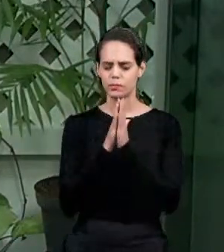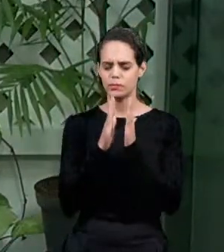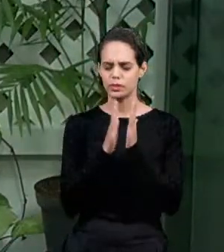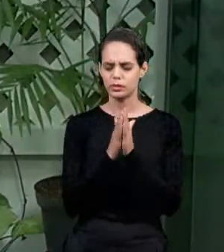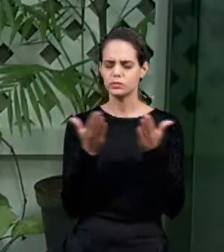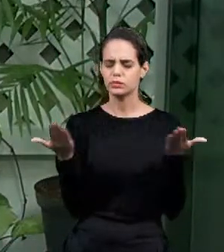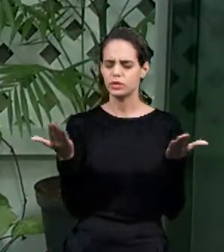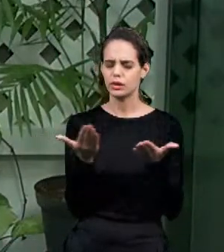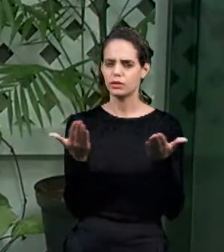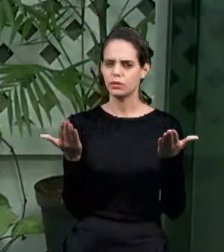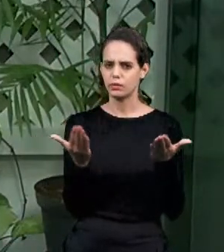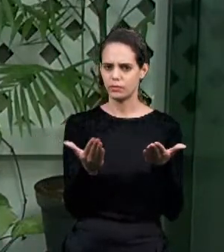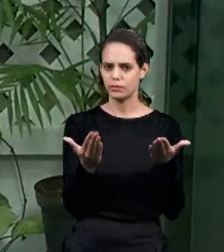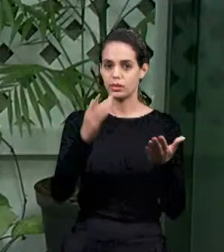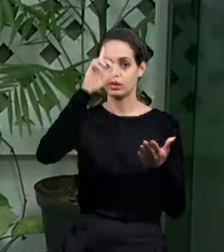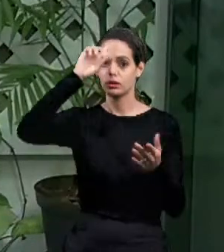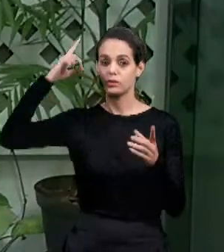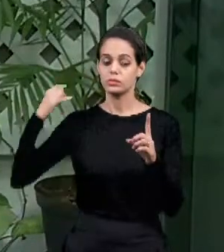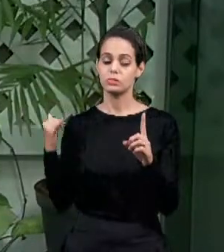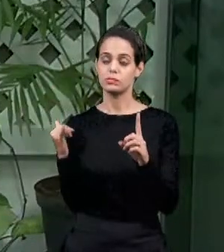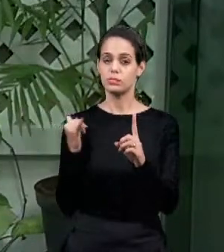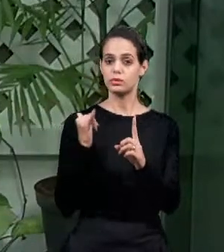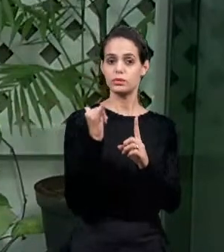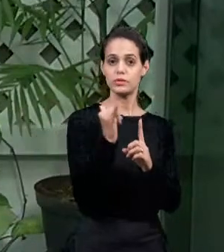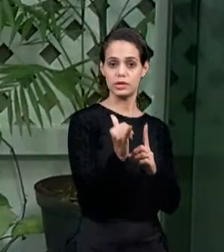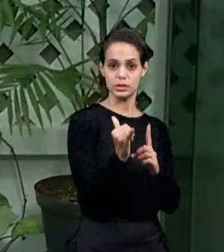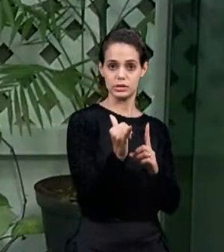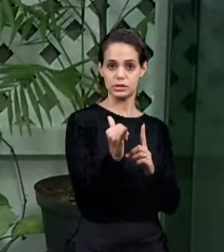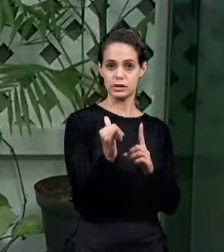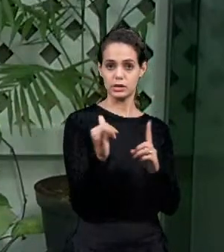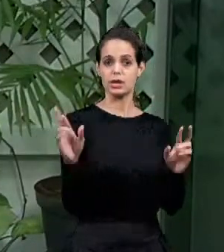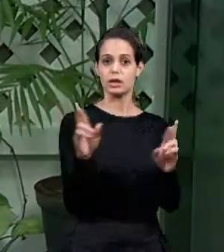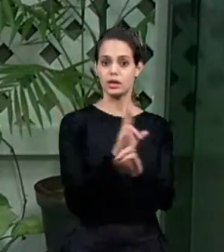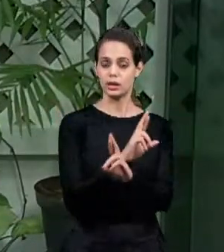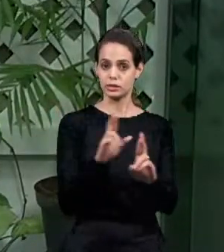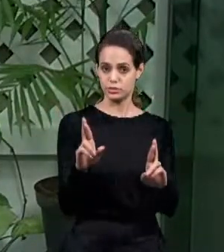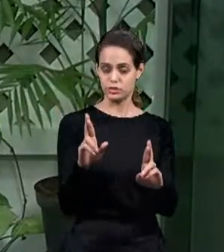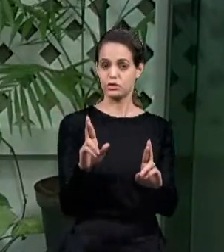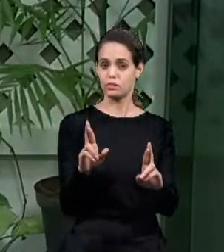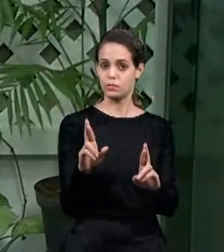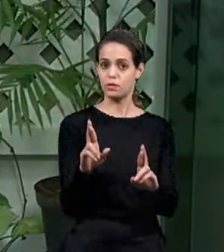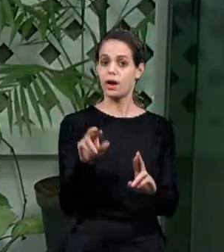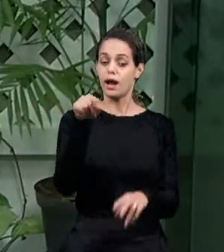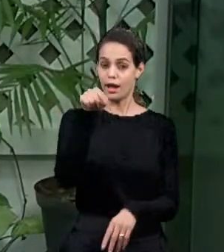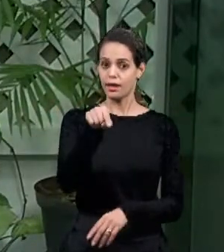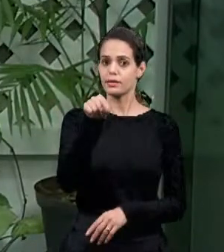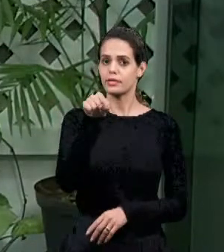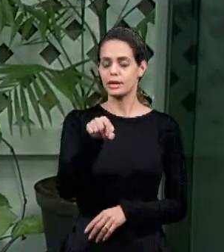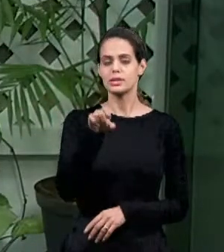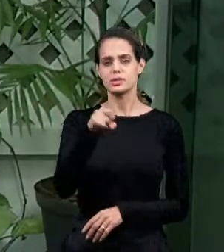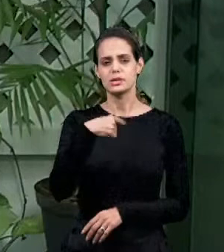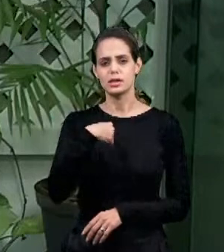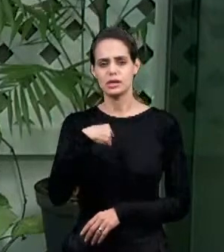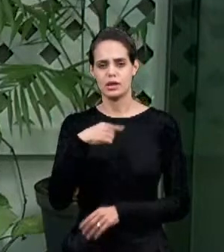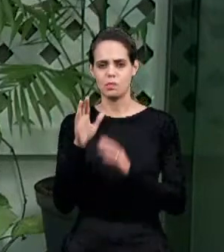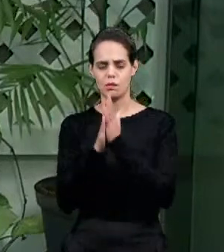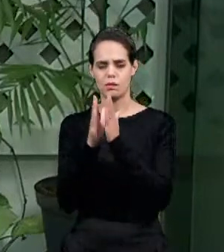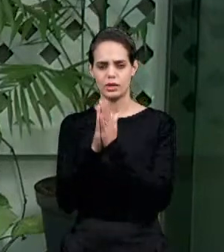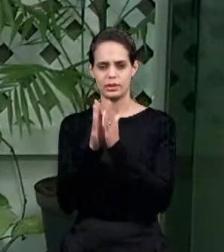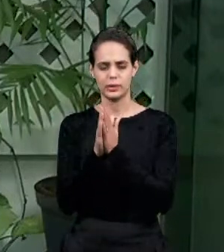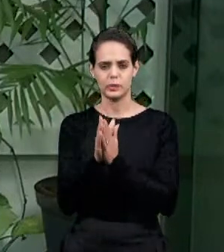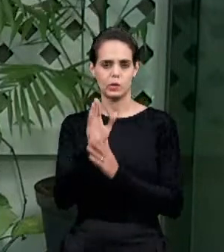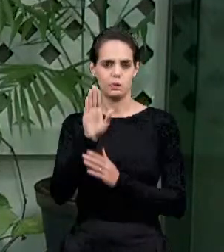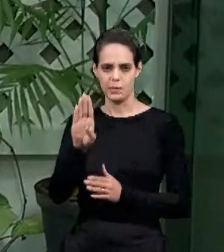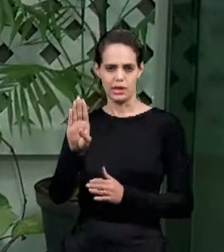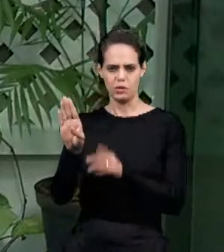a profecia que Deus envia é relativo a A. Se eu estou orando por B, é a minha necessidade. Então a